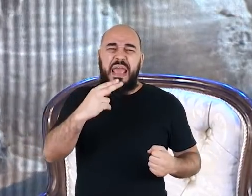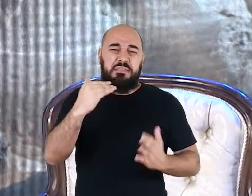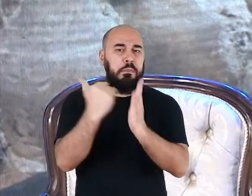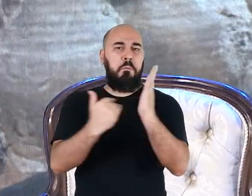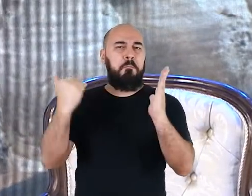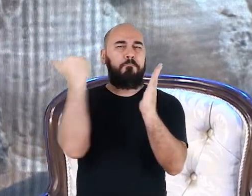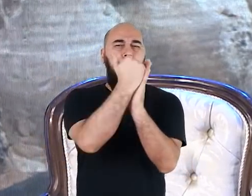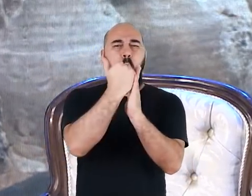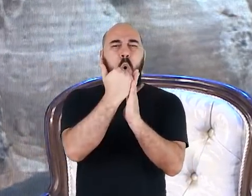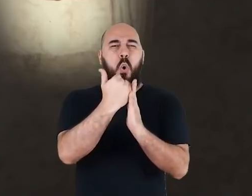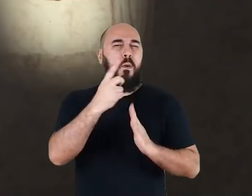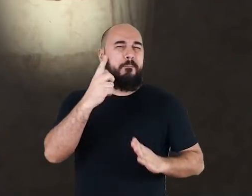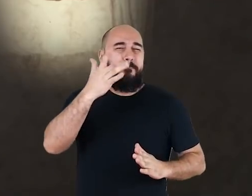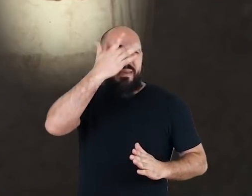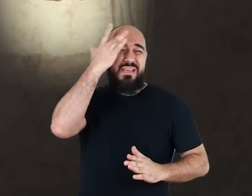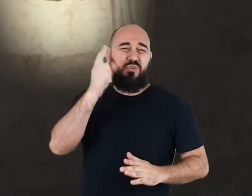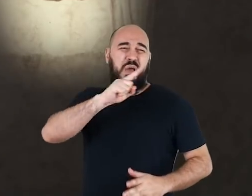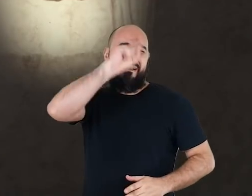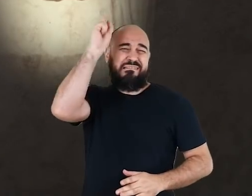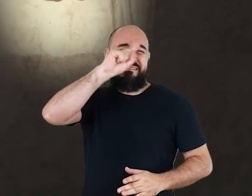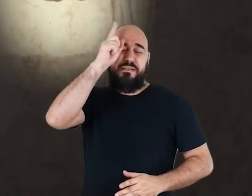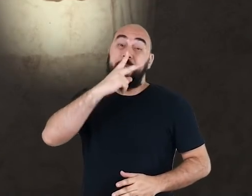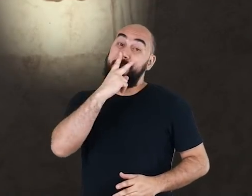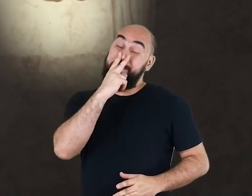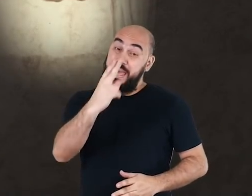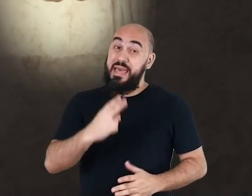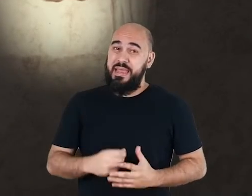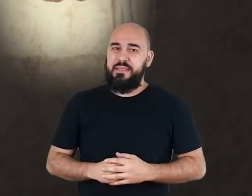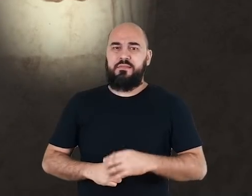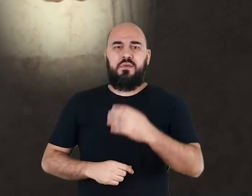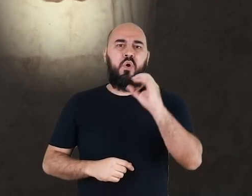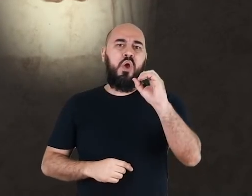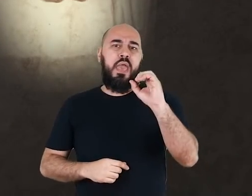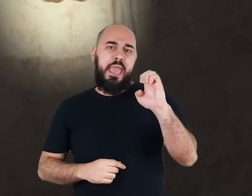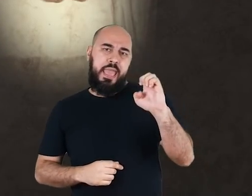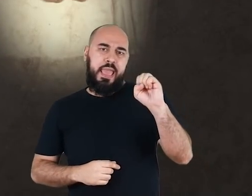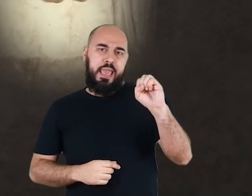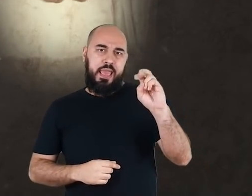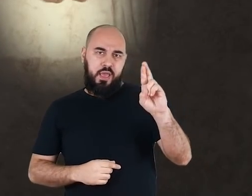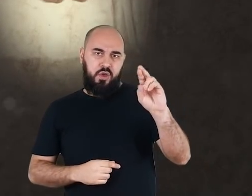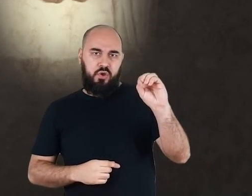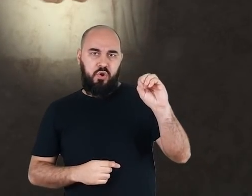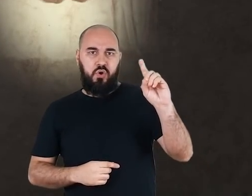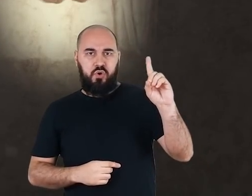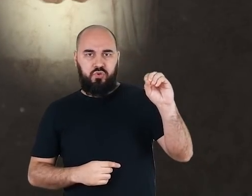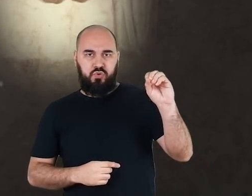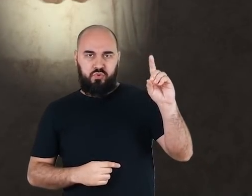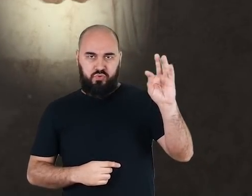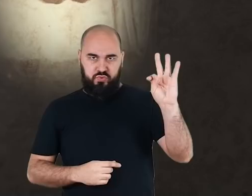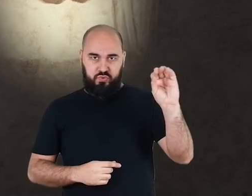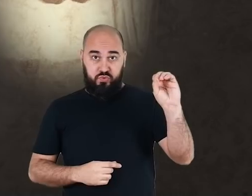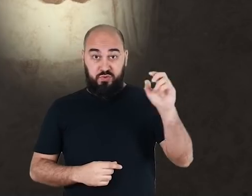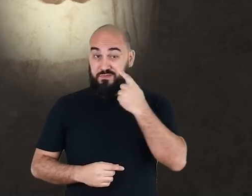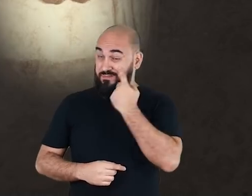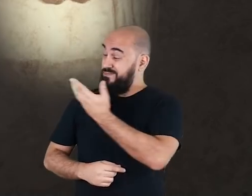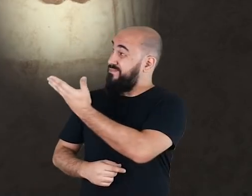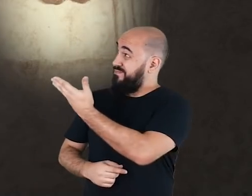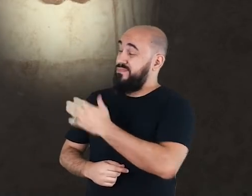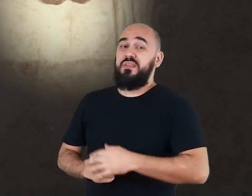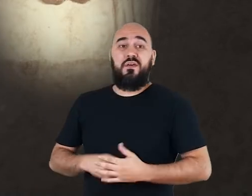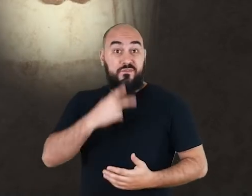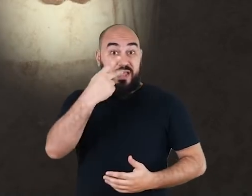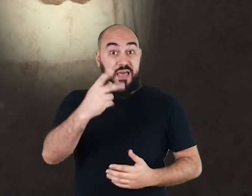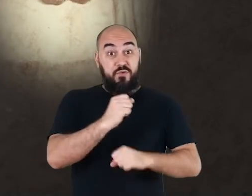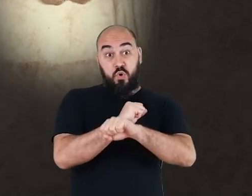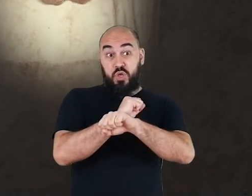em escritores antigos, especialmente Heródoto, que ao descrever os muros da cidade, afirmava que eles eram tão